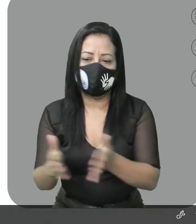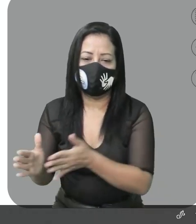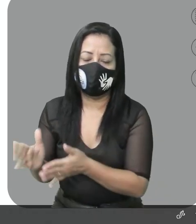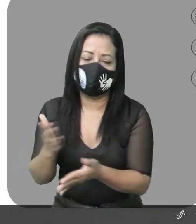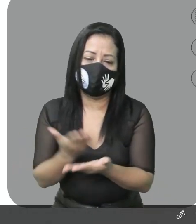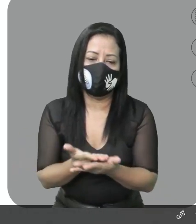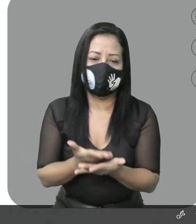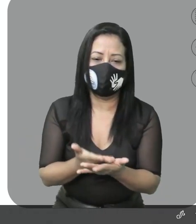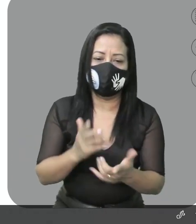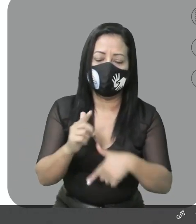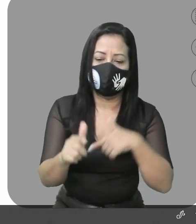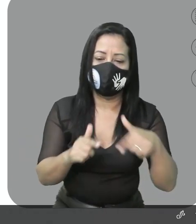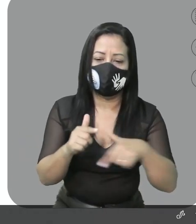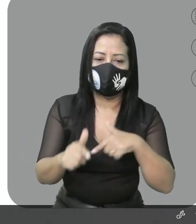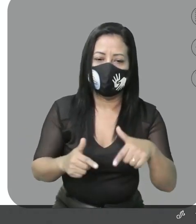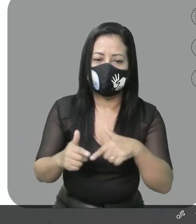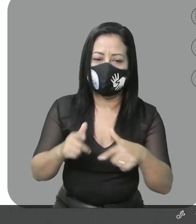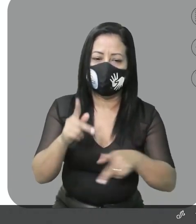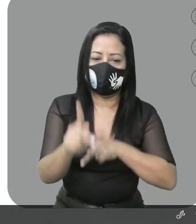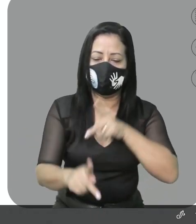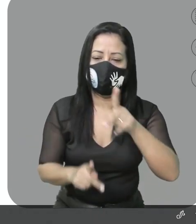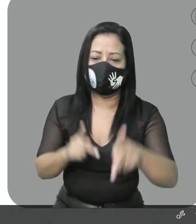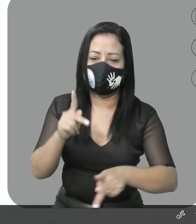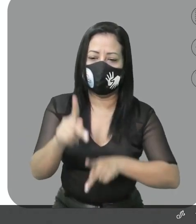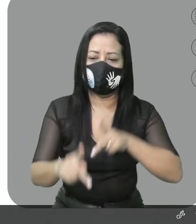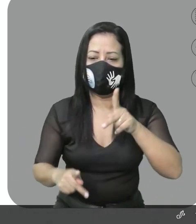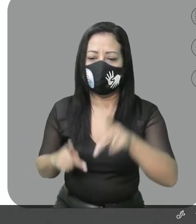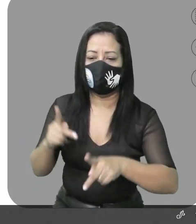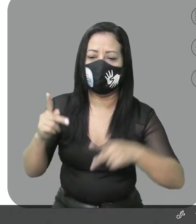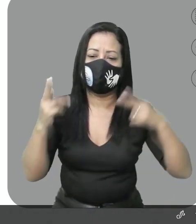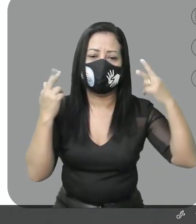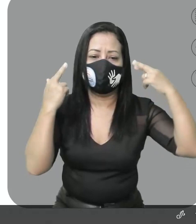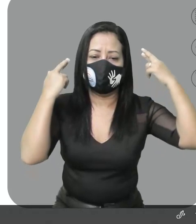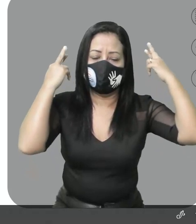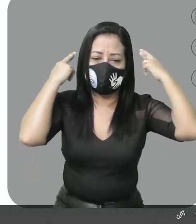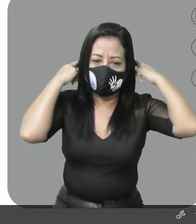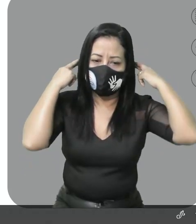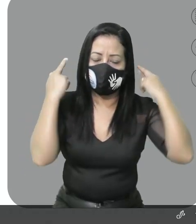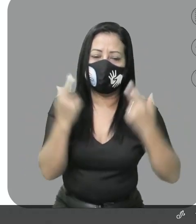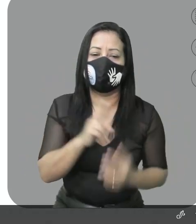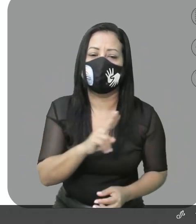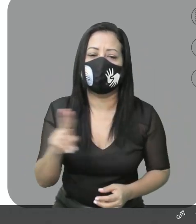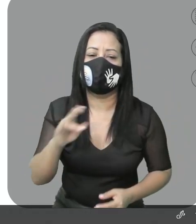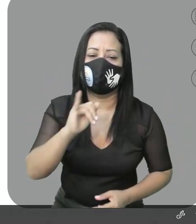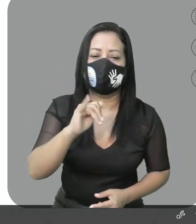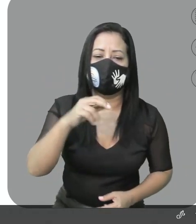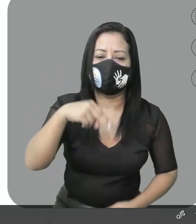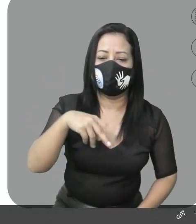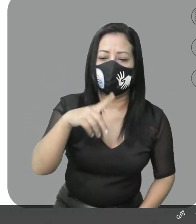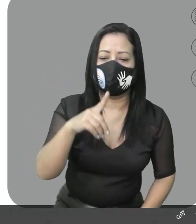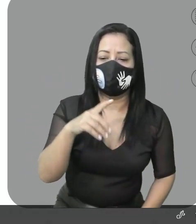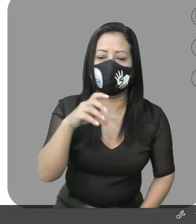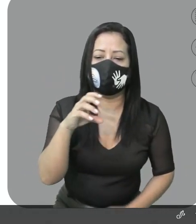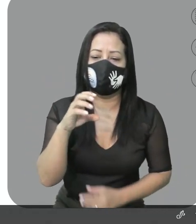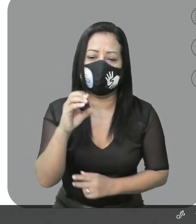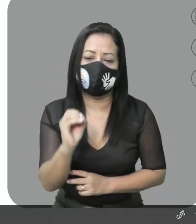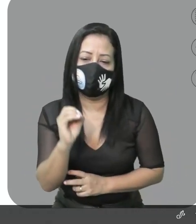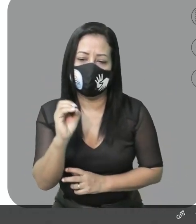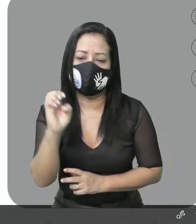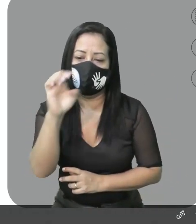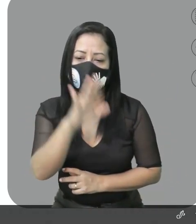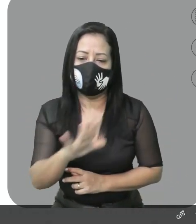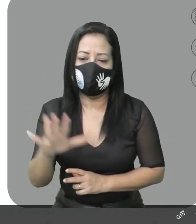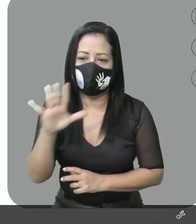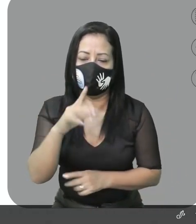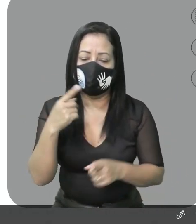dos povos gregos, povos indo-europeus, ou seja, o povo que está vindo ali da